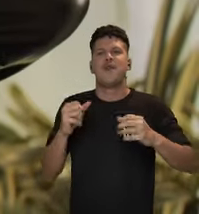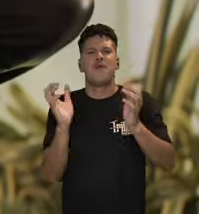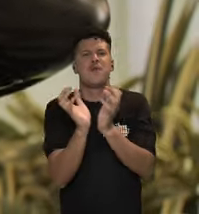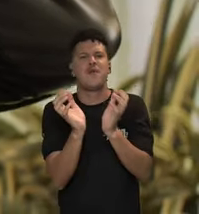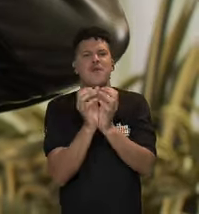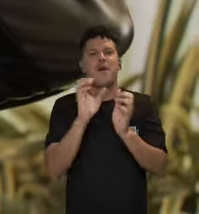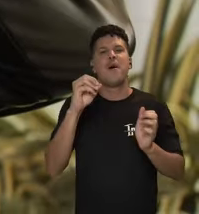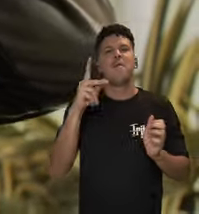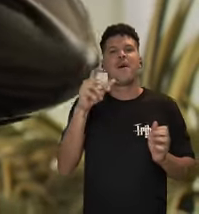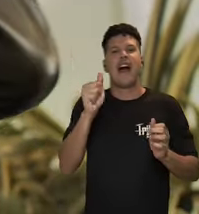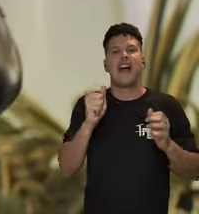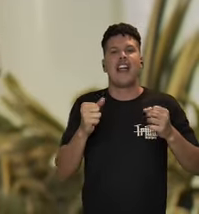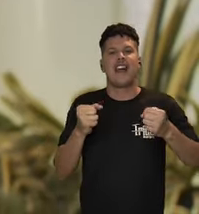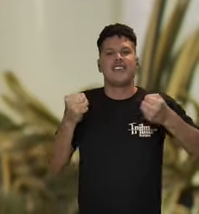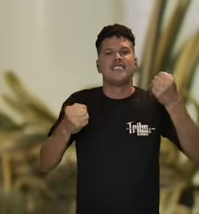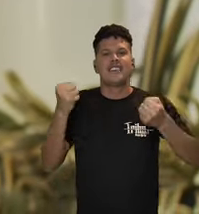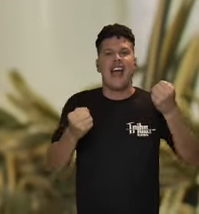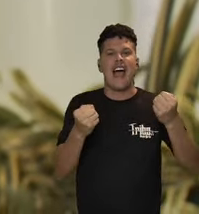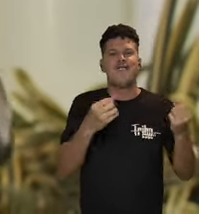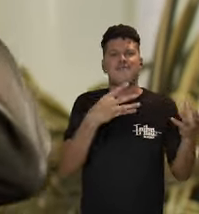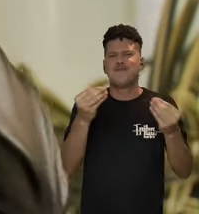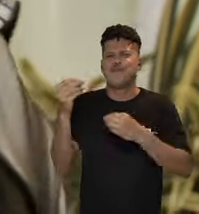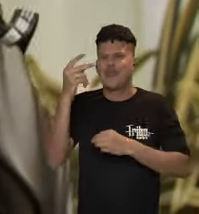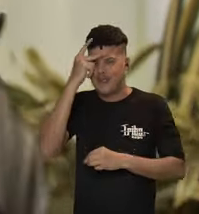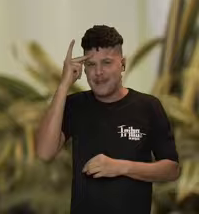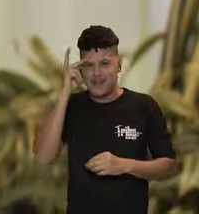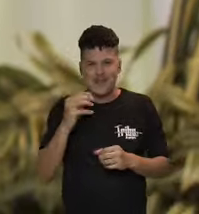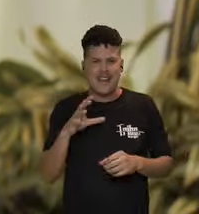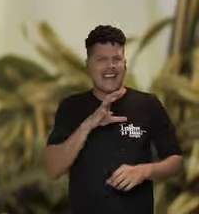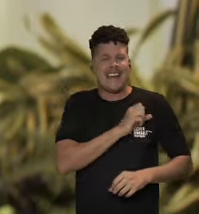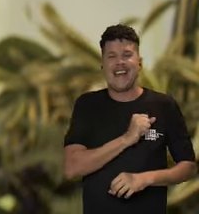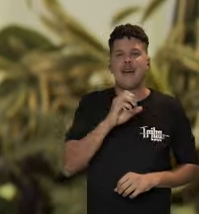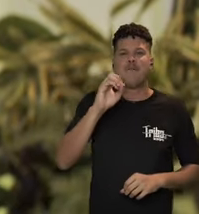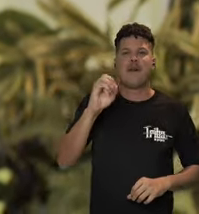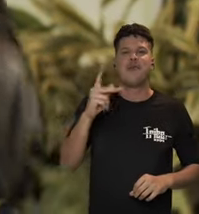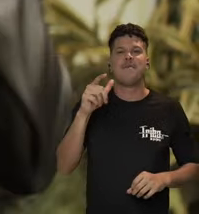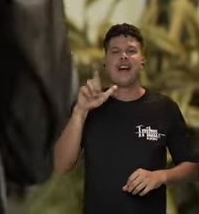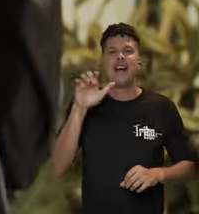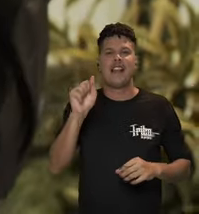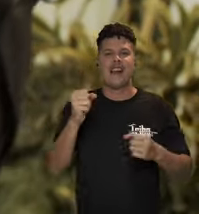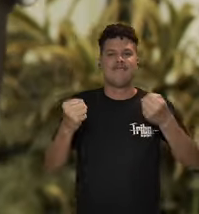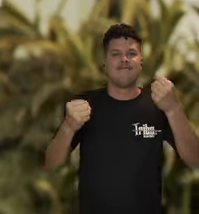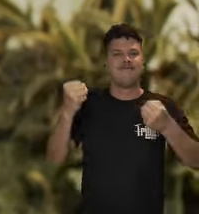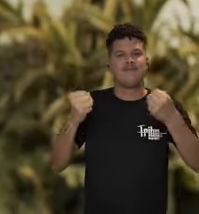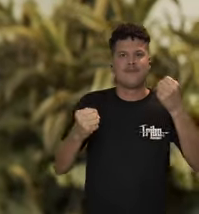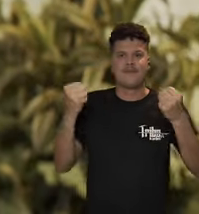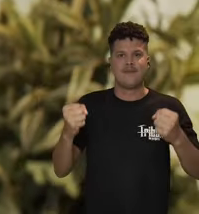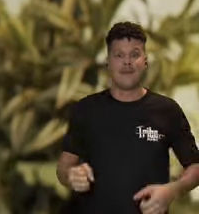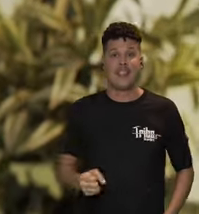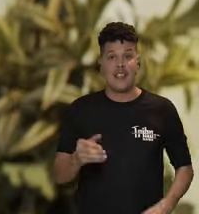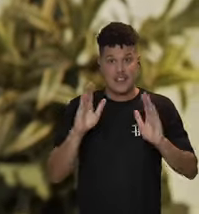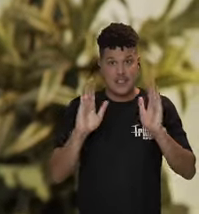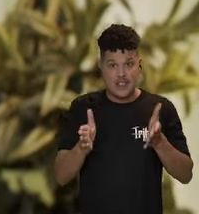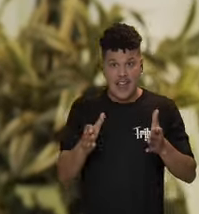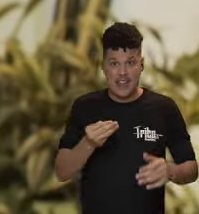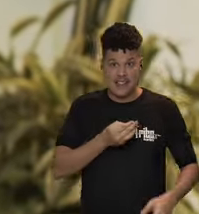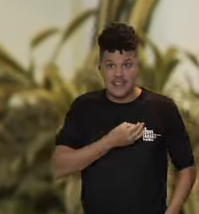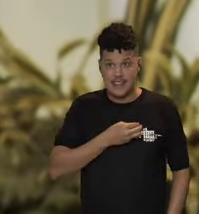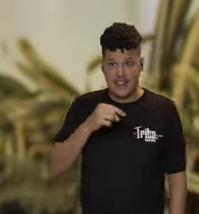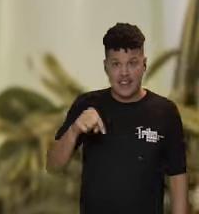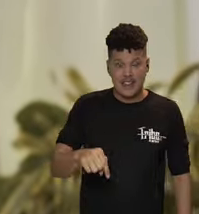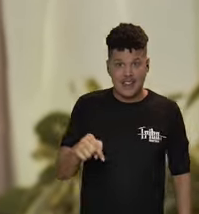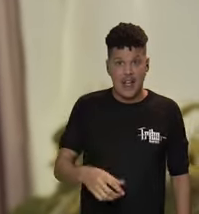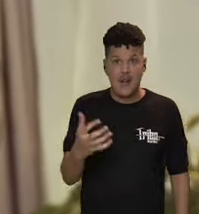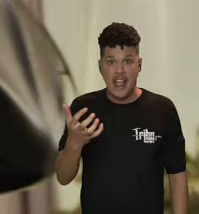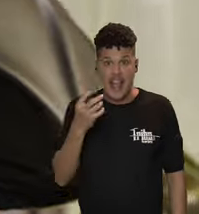Brasil todo, né, velho? Curitiba. Gente. Porra, um amante do Opala. Com não certeza. Fala nada. Então, já que nós tá aqui, mano. Ah.